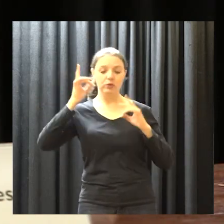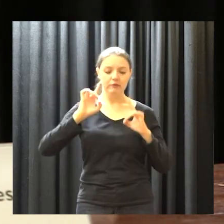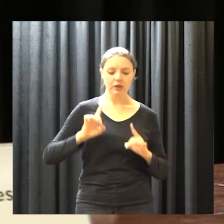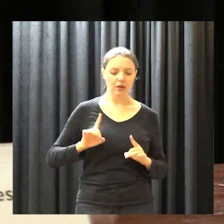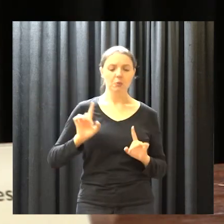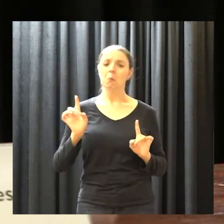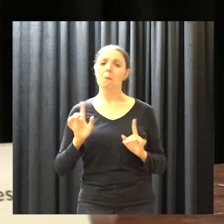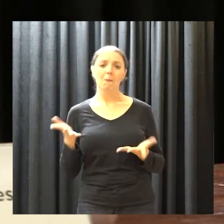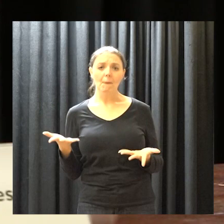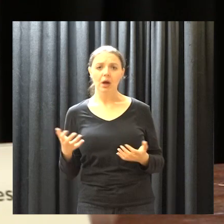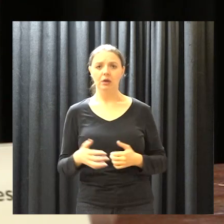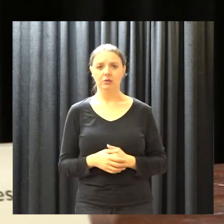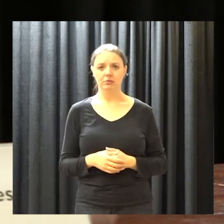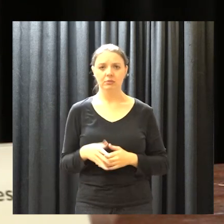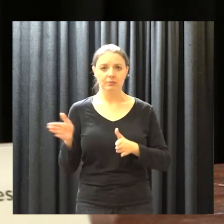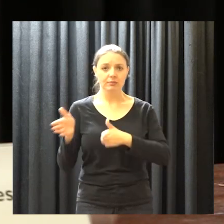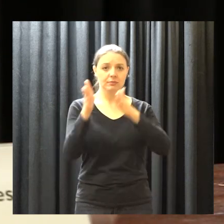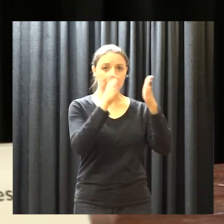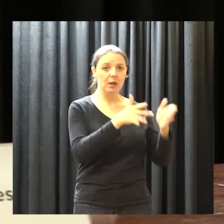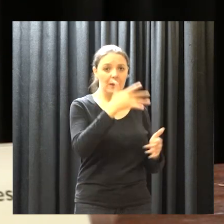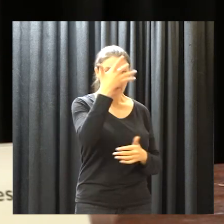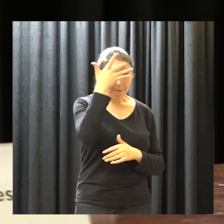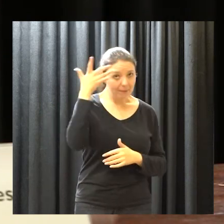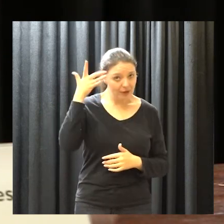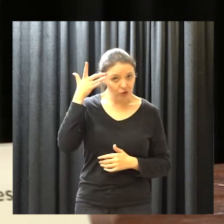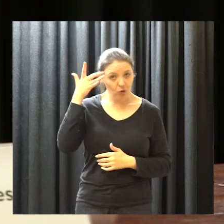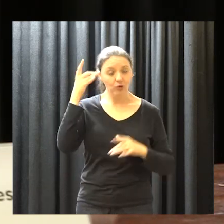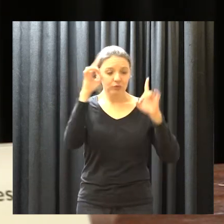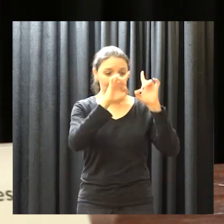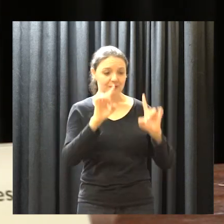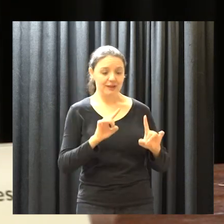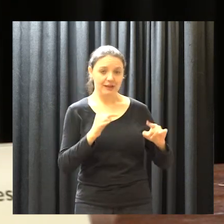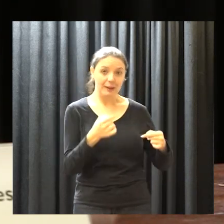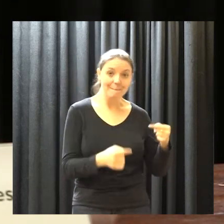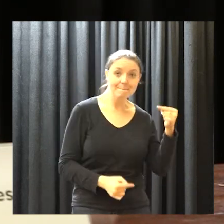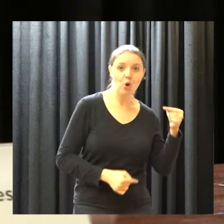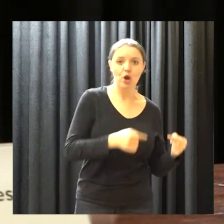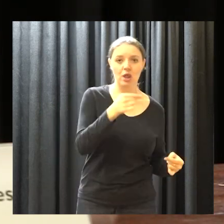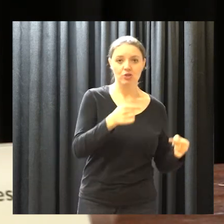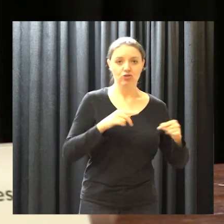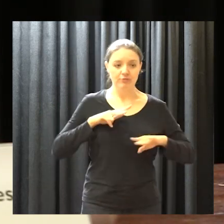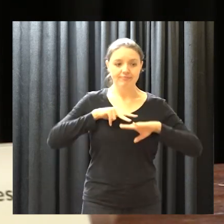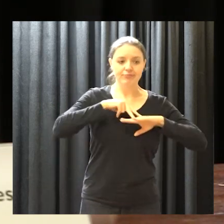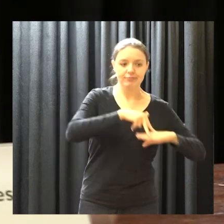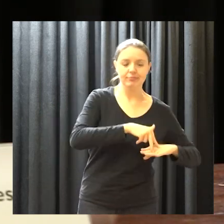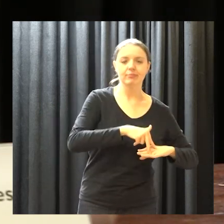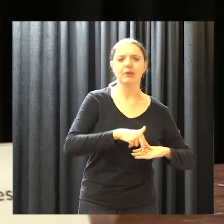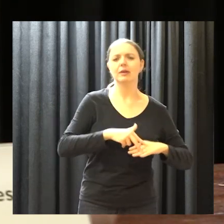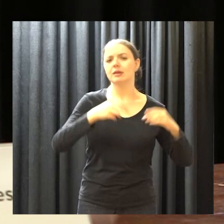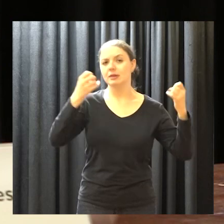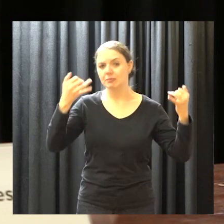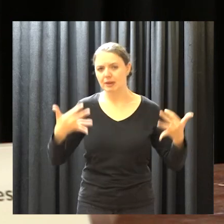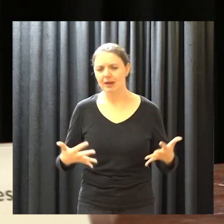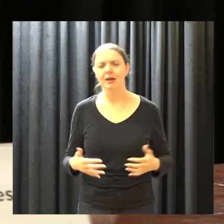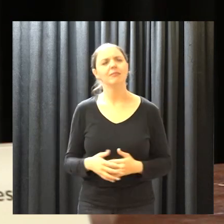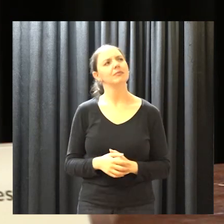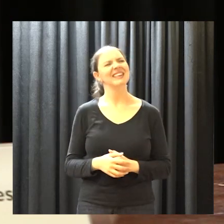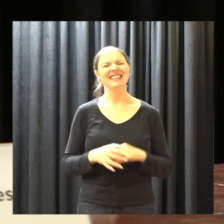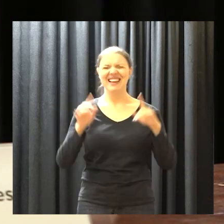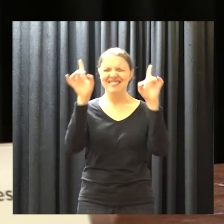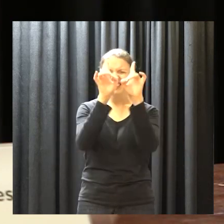politicamente com deficiência, Mingus destaca que, abre aspas, Quando digo politicamente